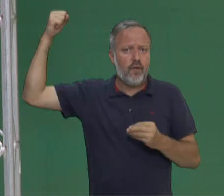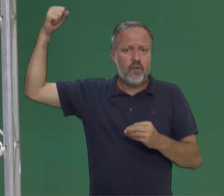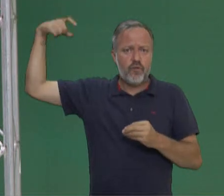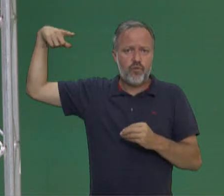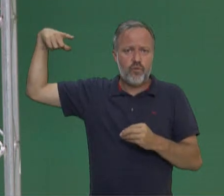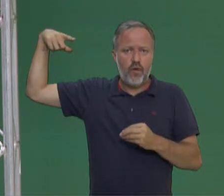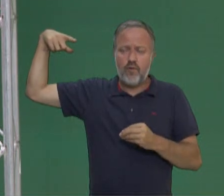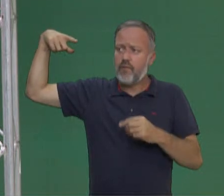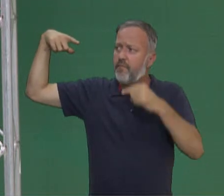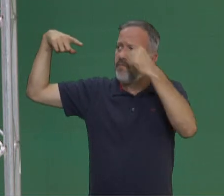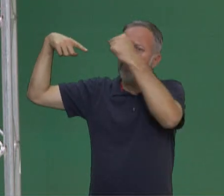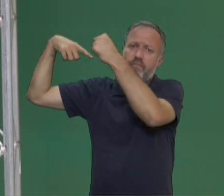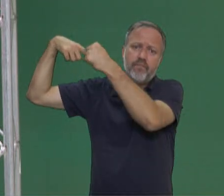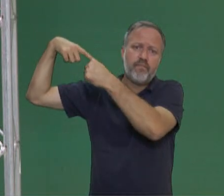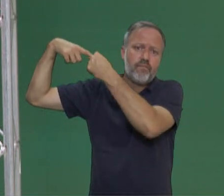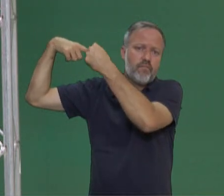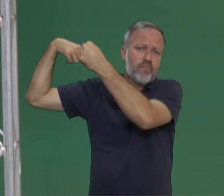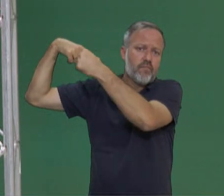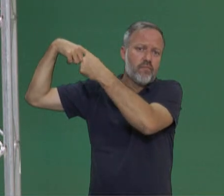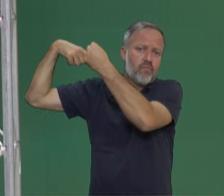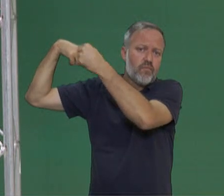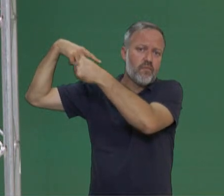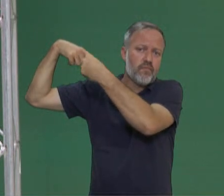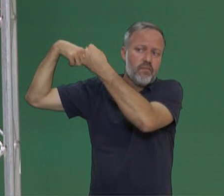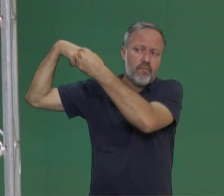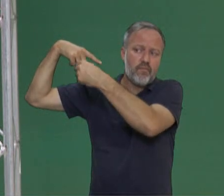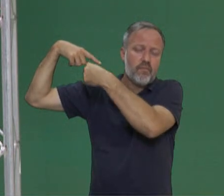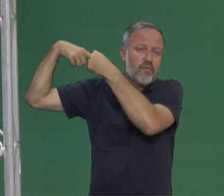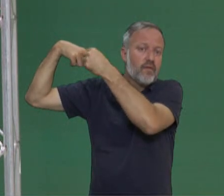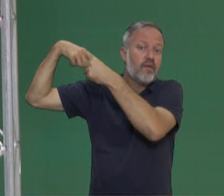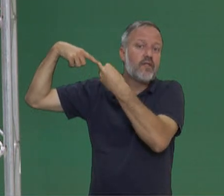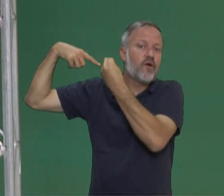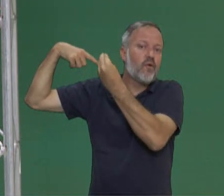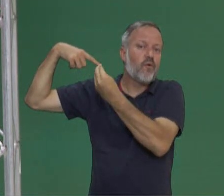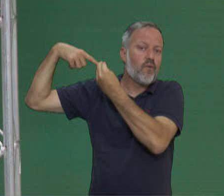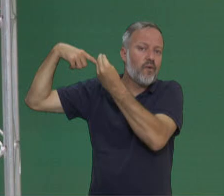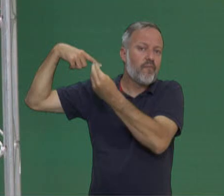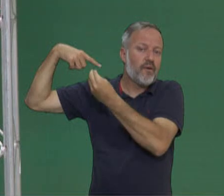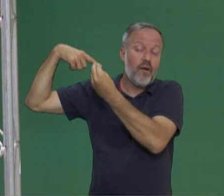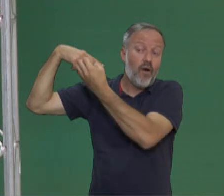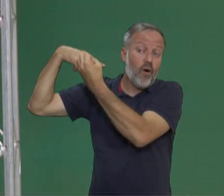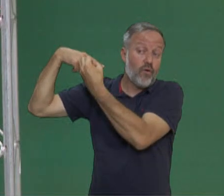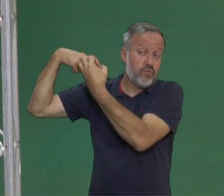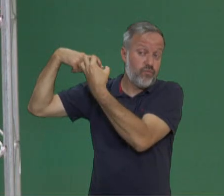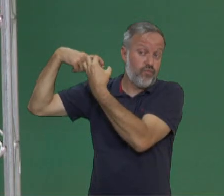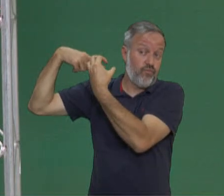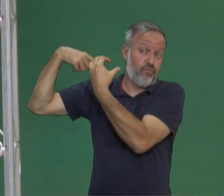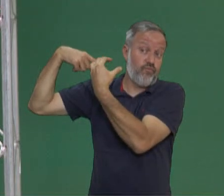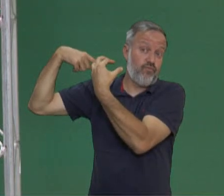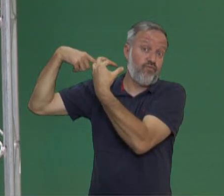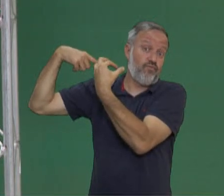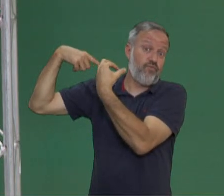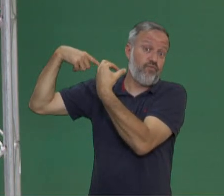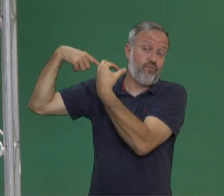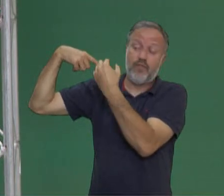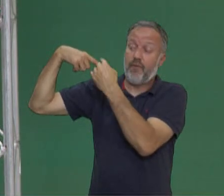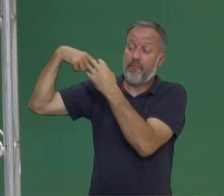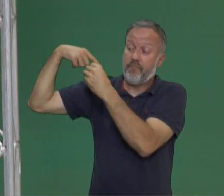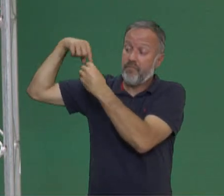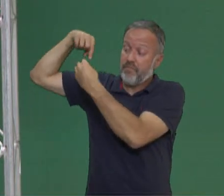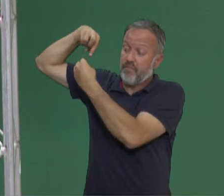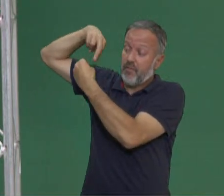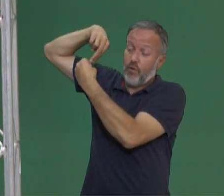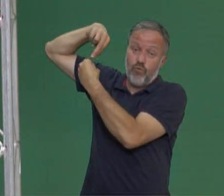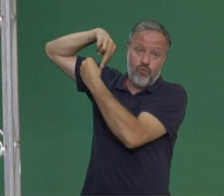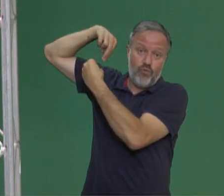de hidrogênio se juntando uns aos outros, núcleos se fundindo. E quanta energia isso precisa para acontecer. E logo em